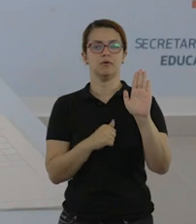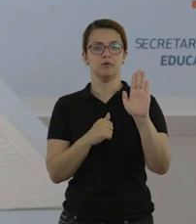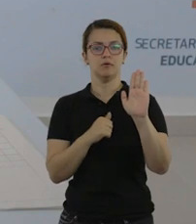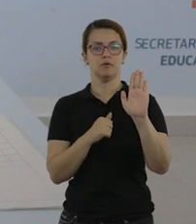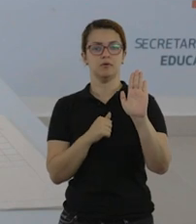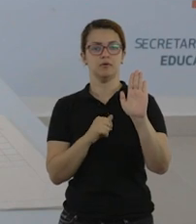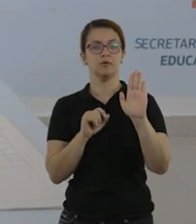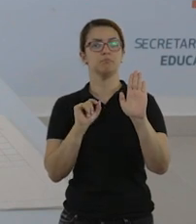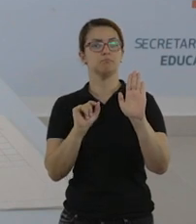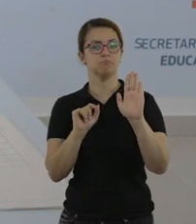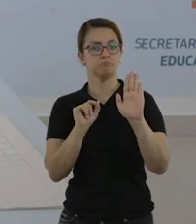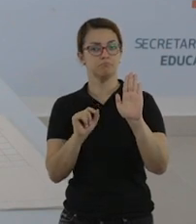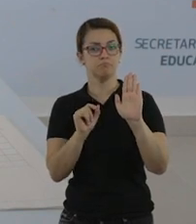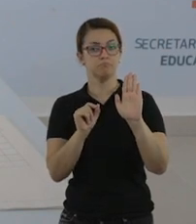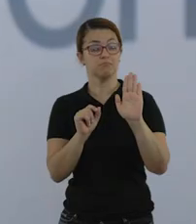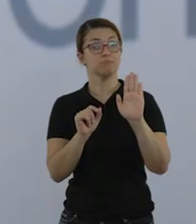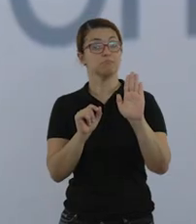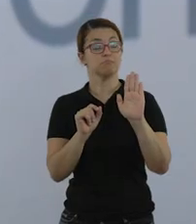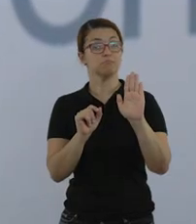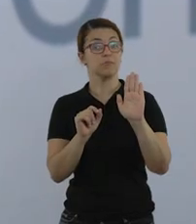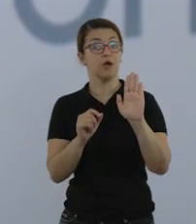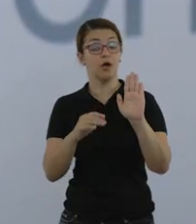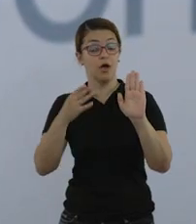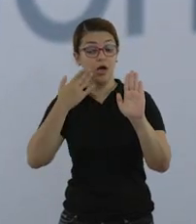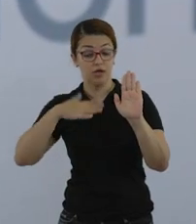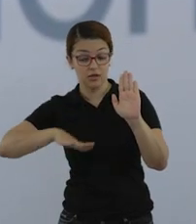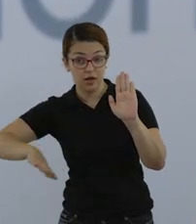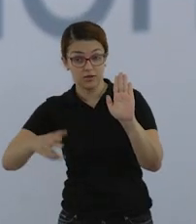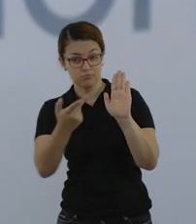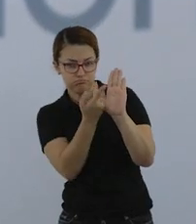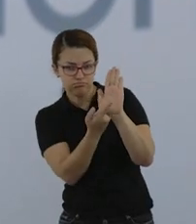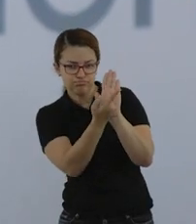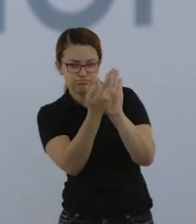E aqui nesse espacinho, a criança pode desenhar